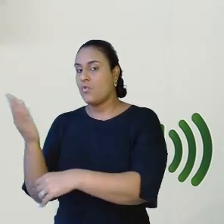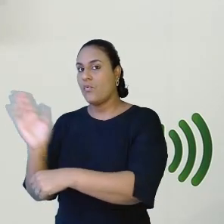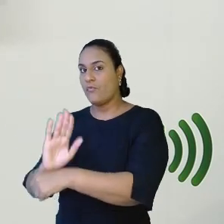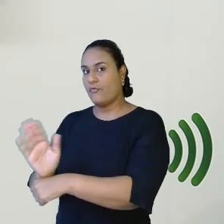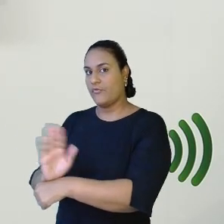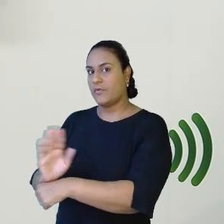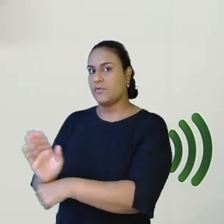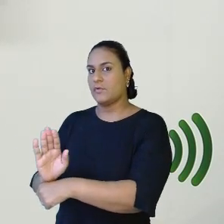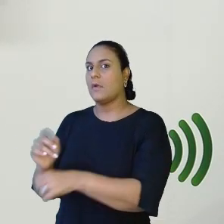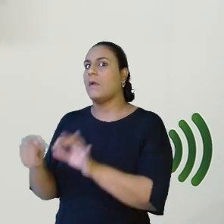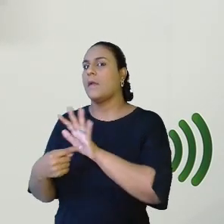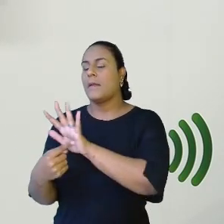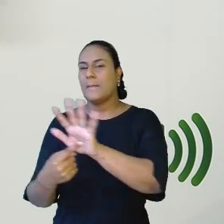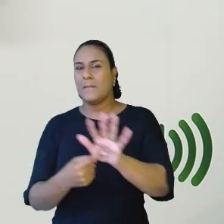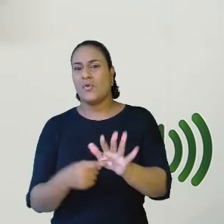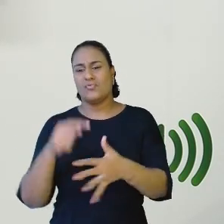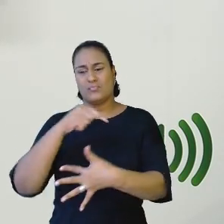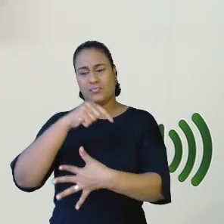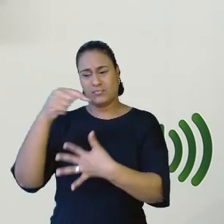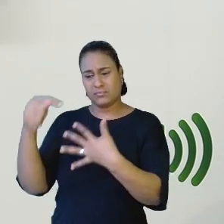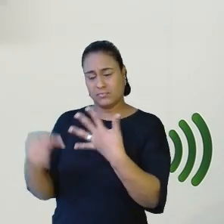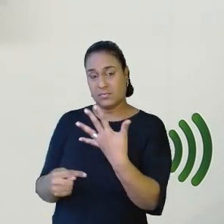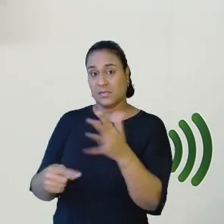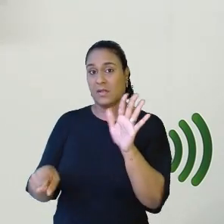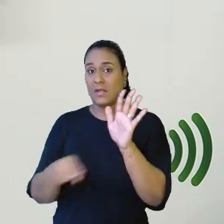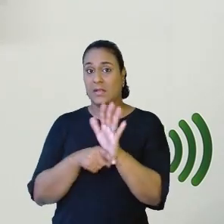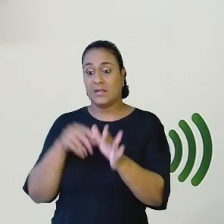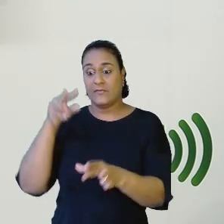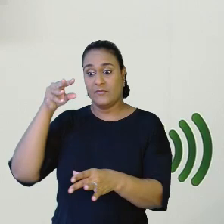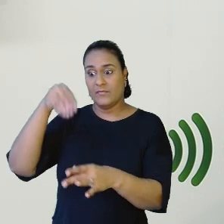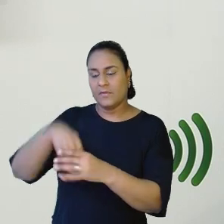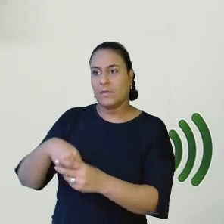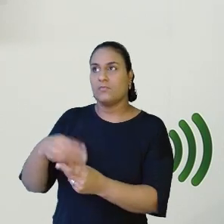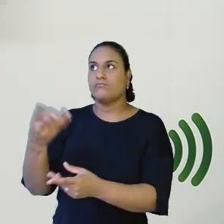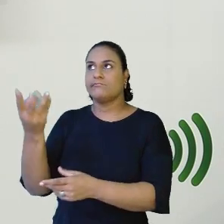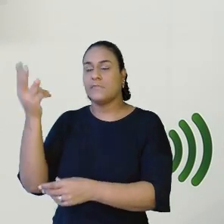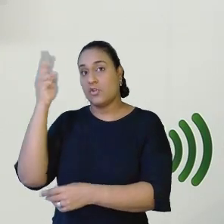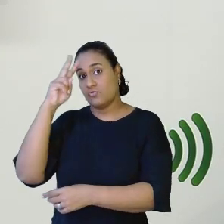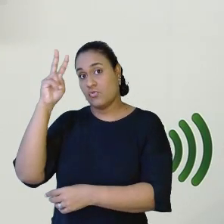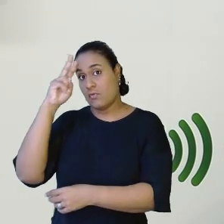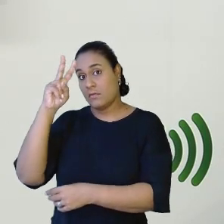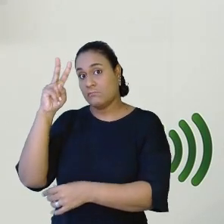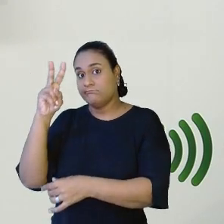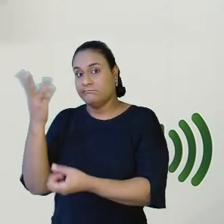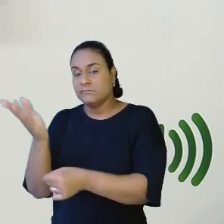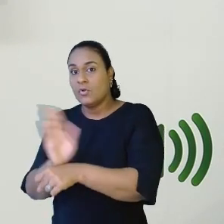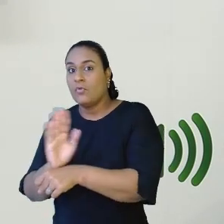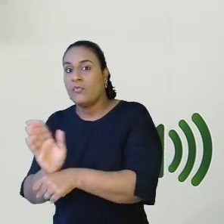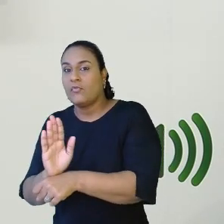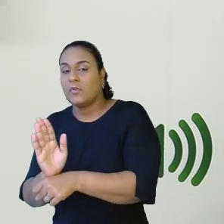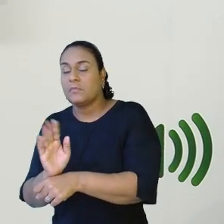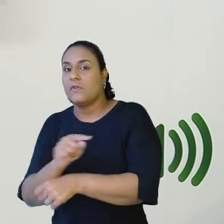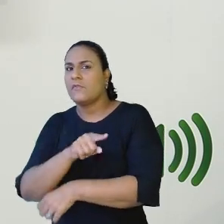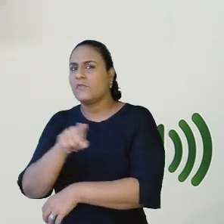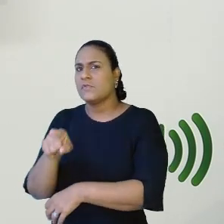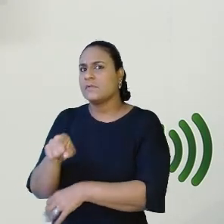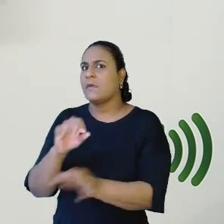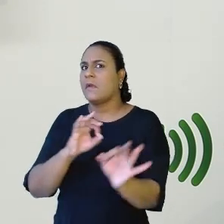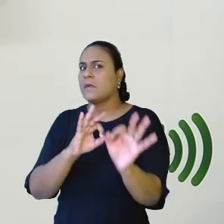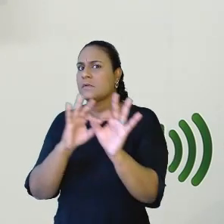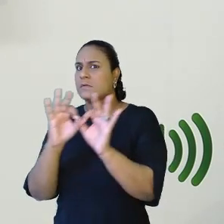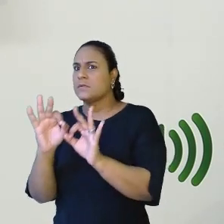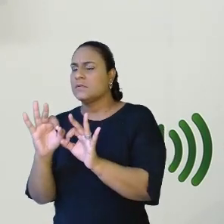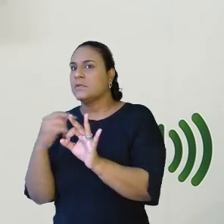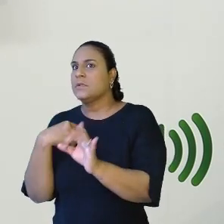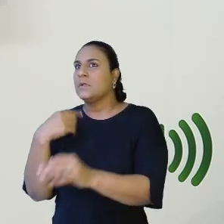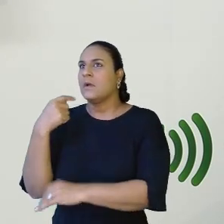mostra quais são os aspectos que aquele filme, enquanto você, observador, enquanto você que assistiu, sentiu. E aí